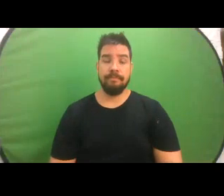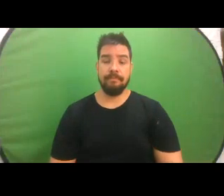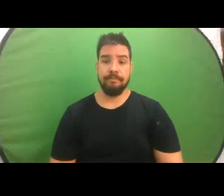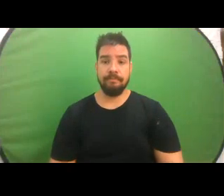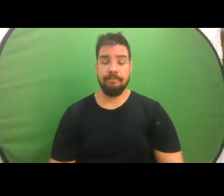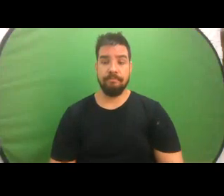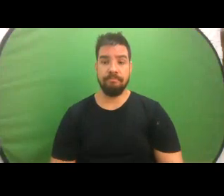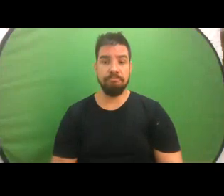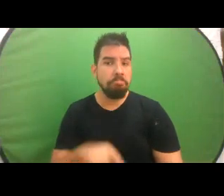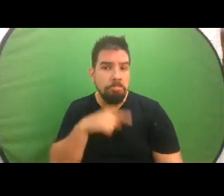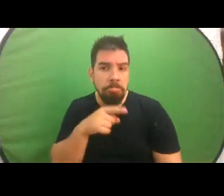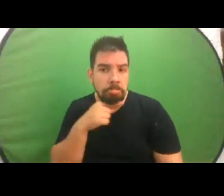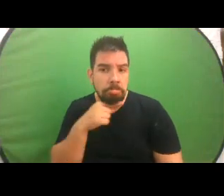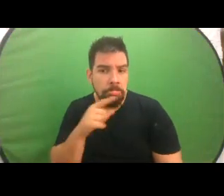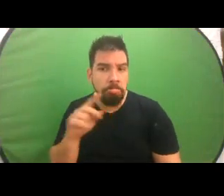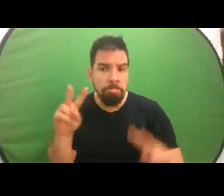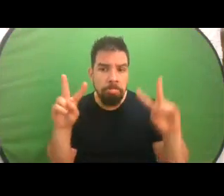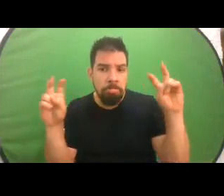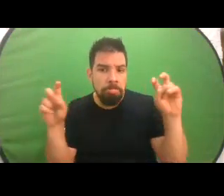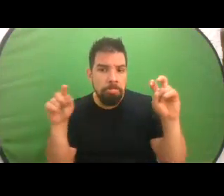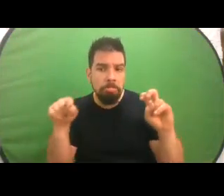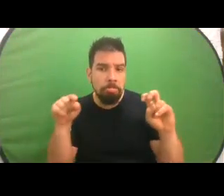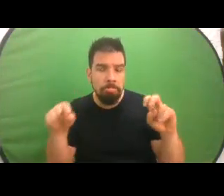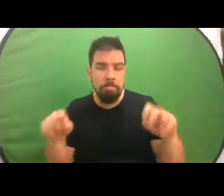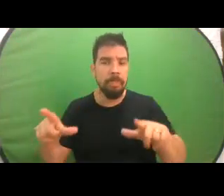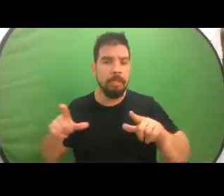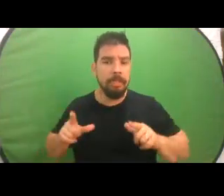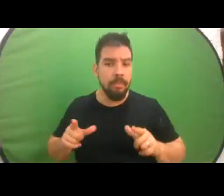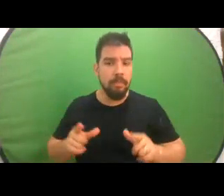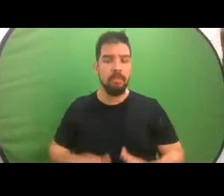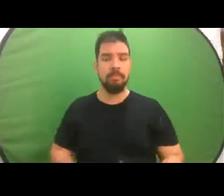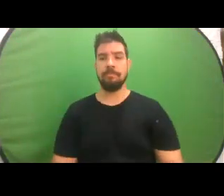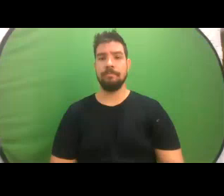Pessoal, alguma dúvida sobre essa questão da habilitação?